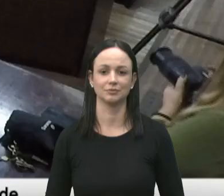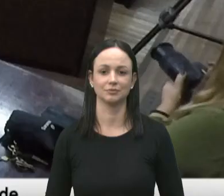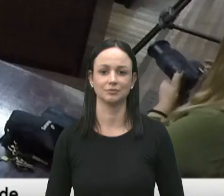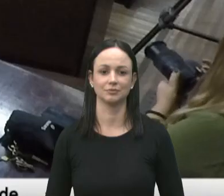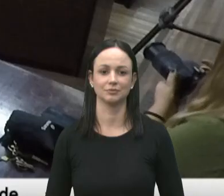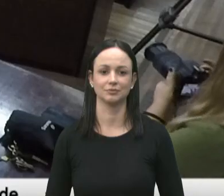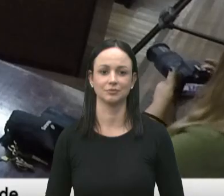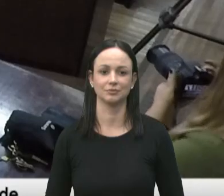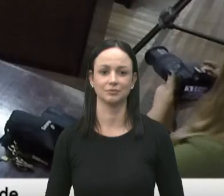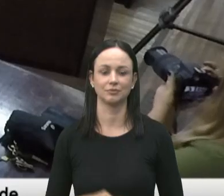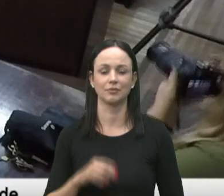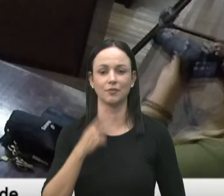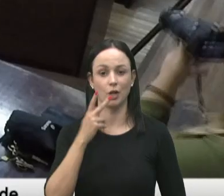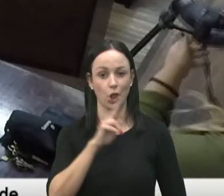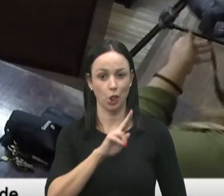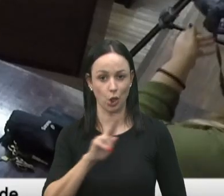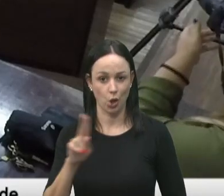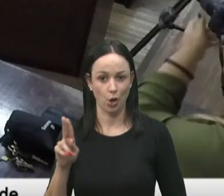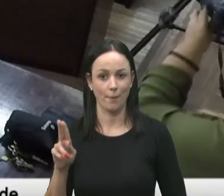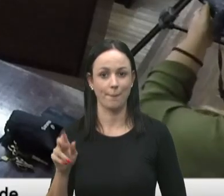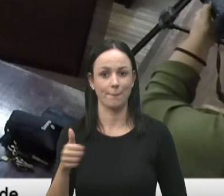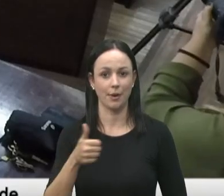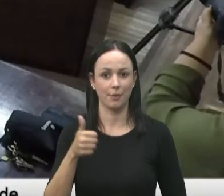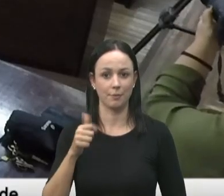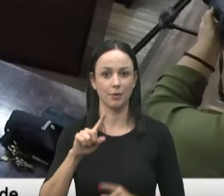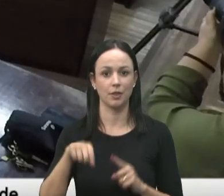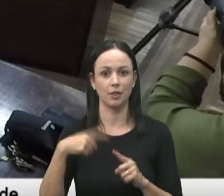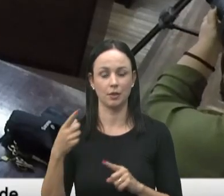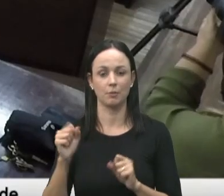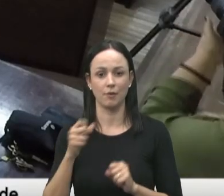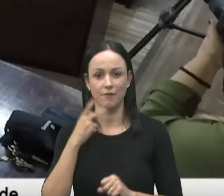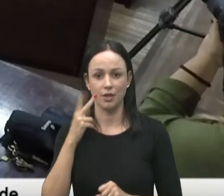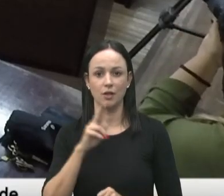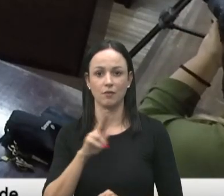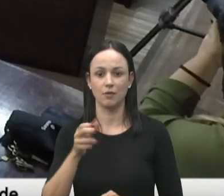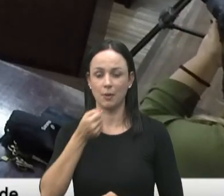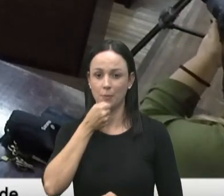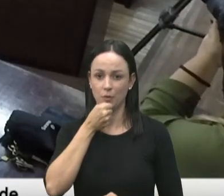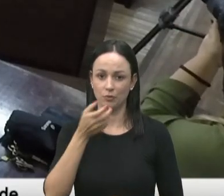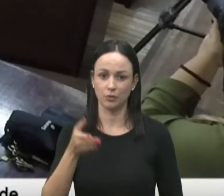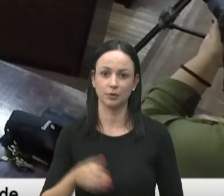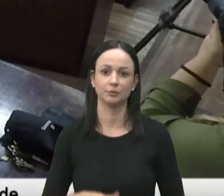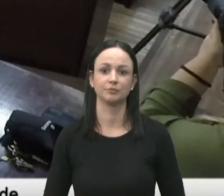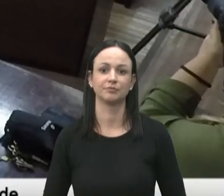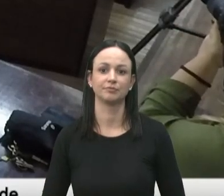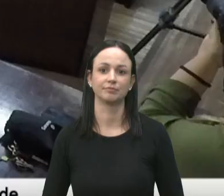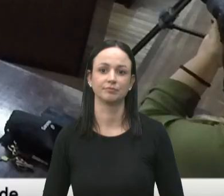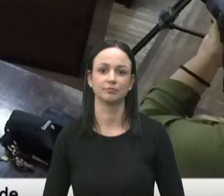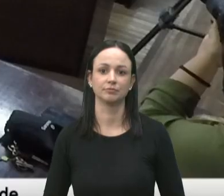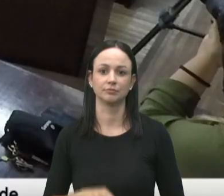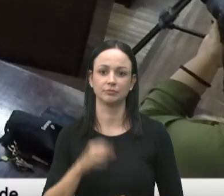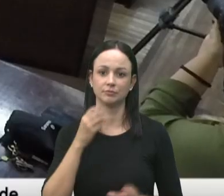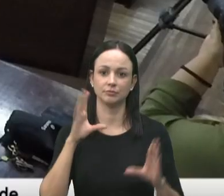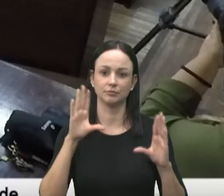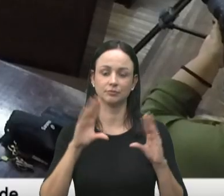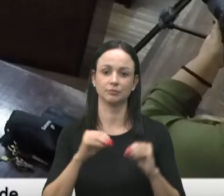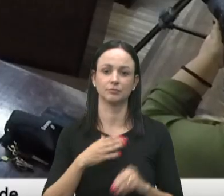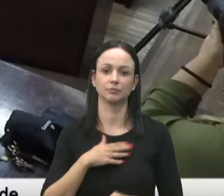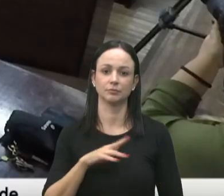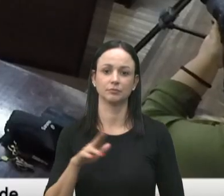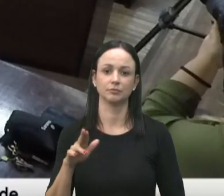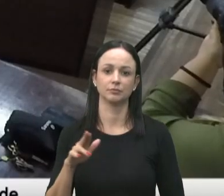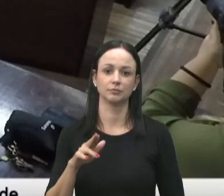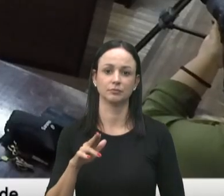Quem for falar, fala o nome primeiro, depois a outra também pode falar, mas fala no microfone. Boa noite, meu nome é